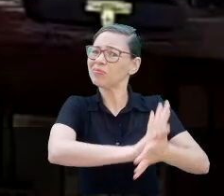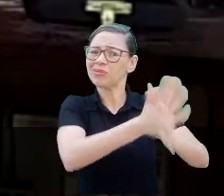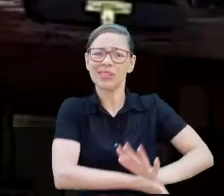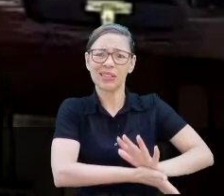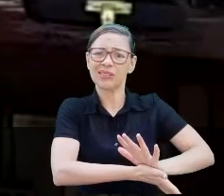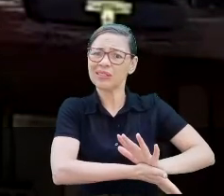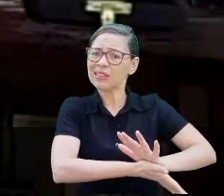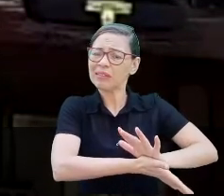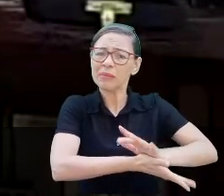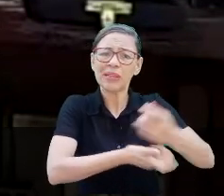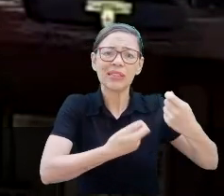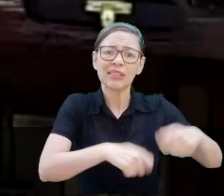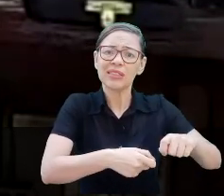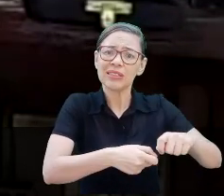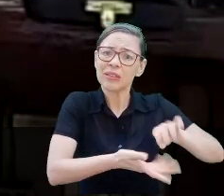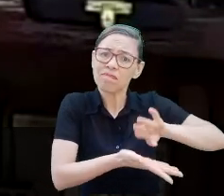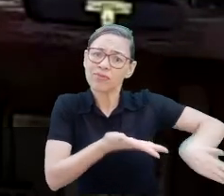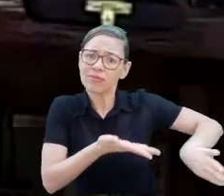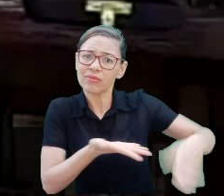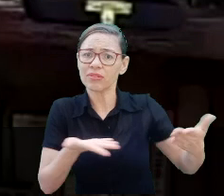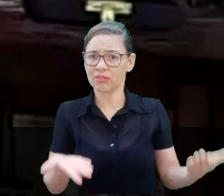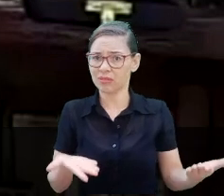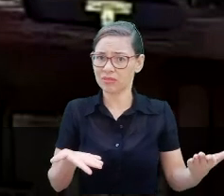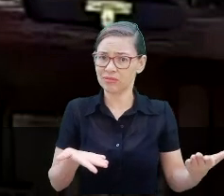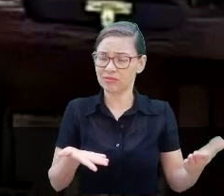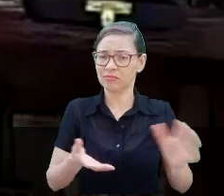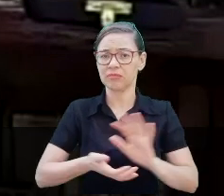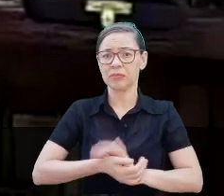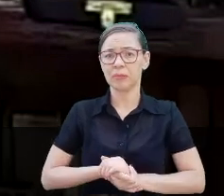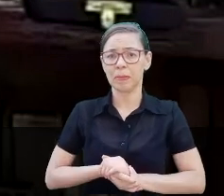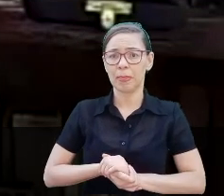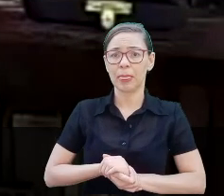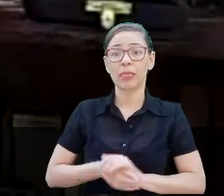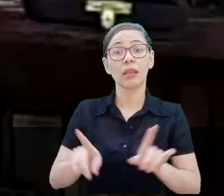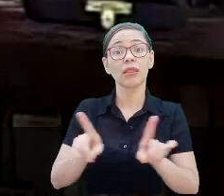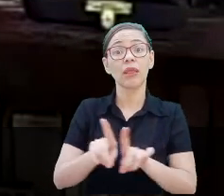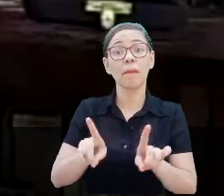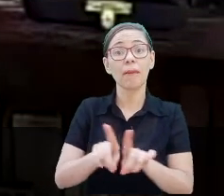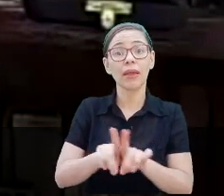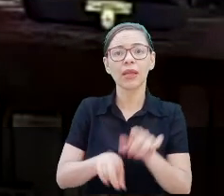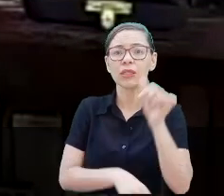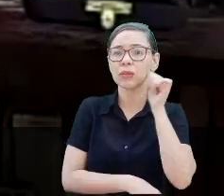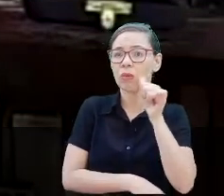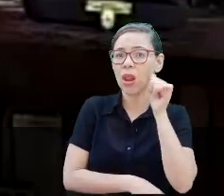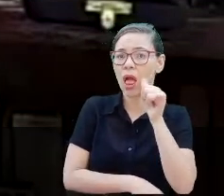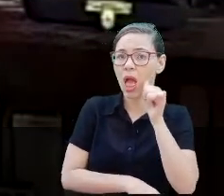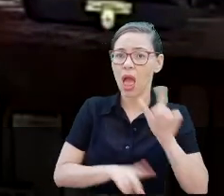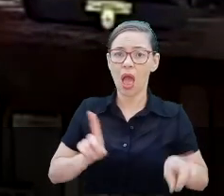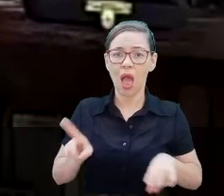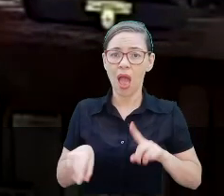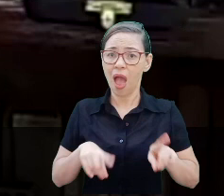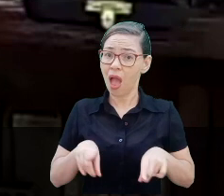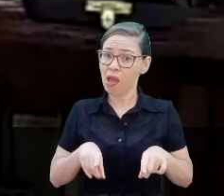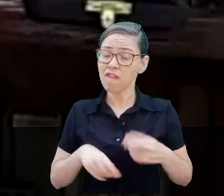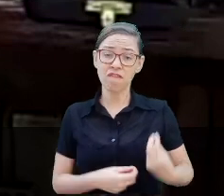de toda uma lógica de discriminação. Ela é a consequência de todo um sistema de exclusão. que coloca especialmente